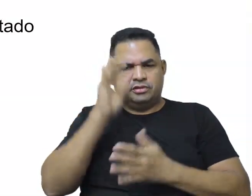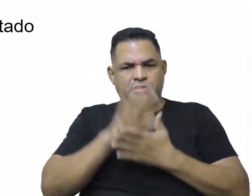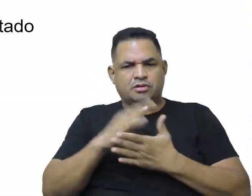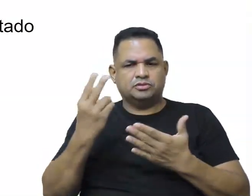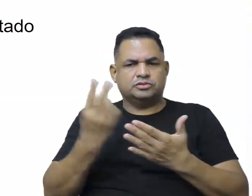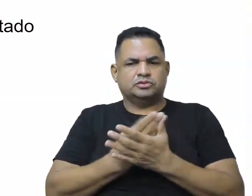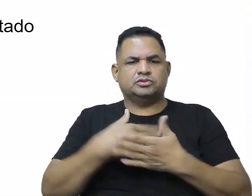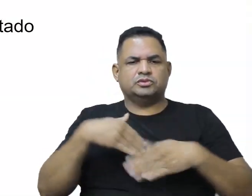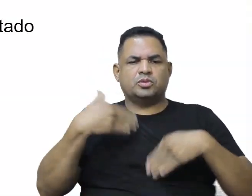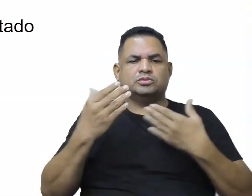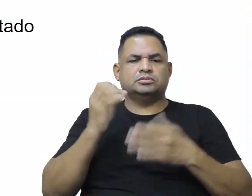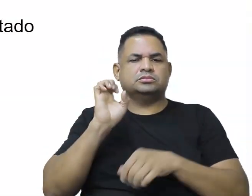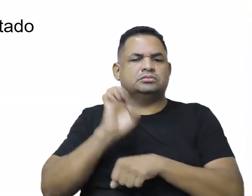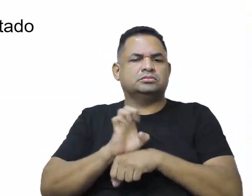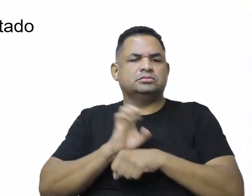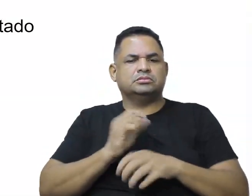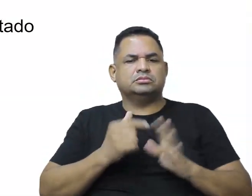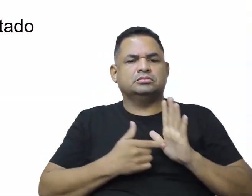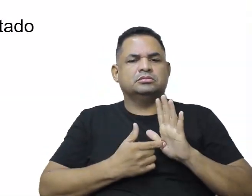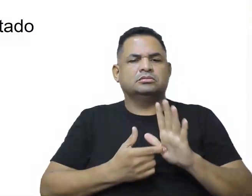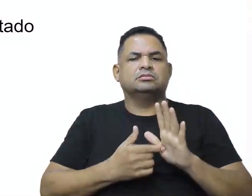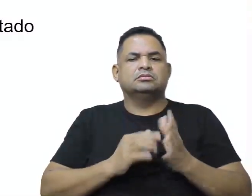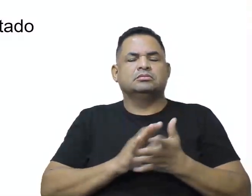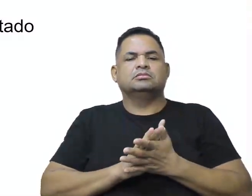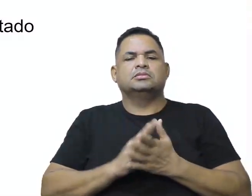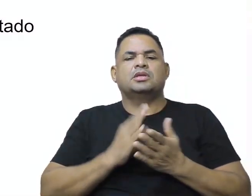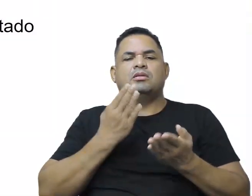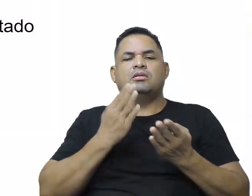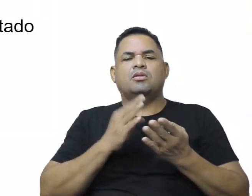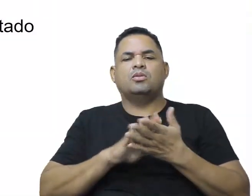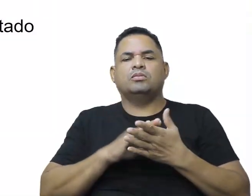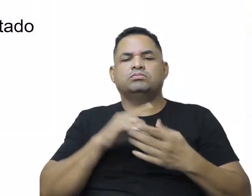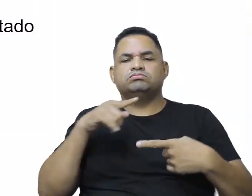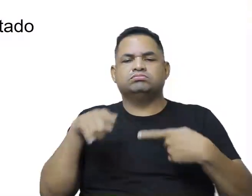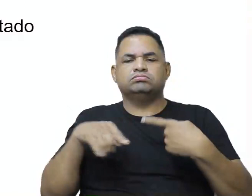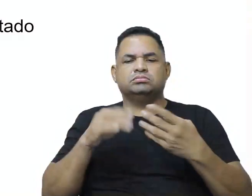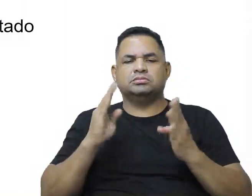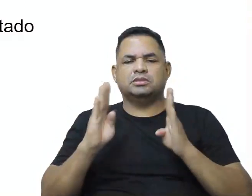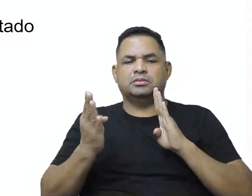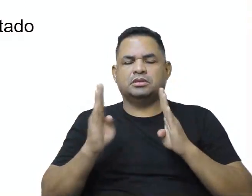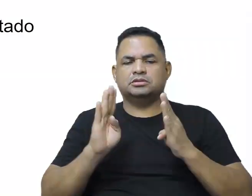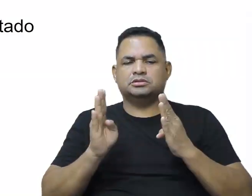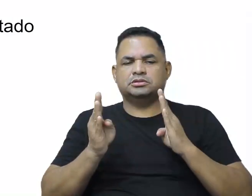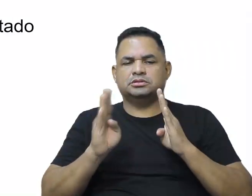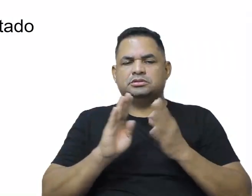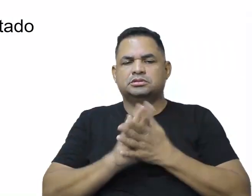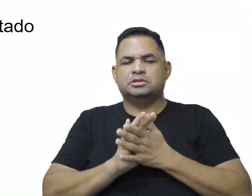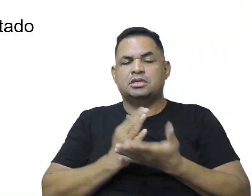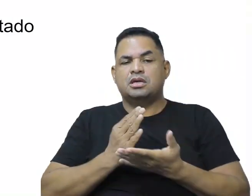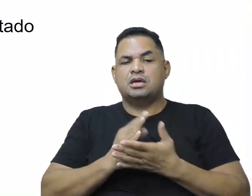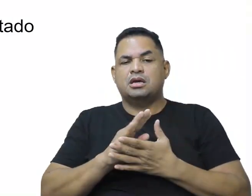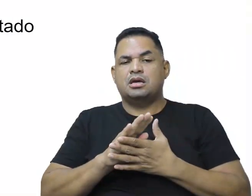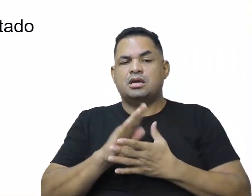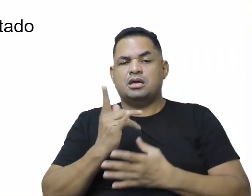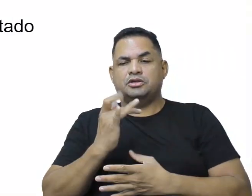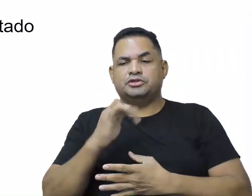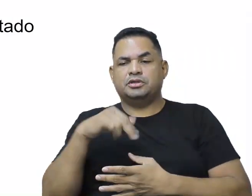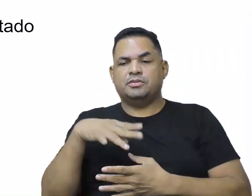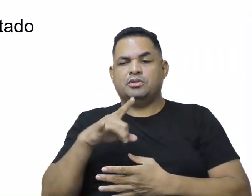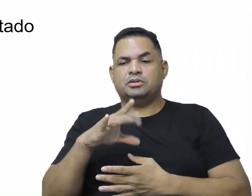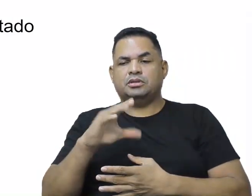acontece quando o estado representa os interesses da burguesia hegemônica a alienação